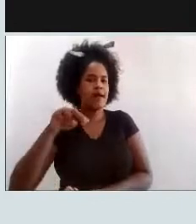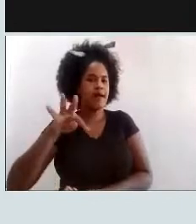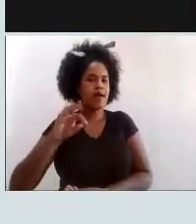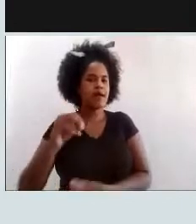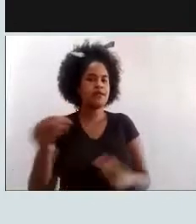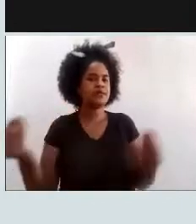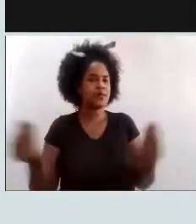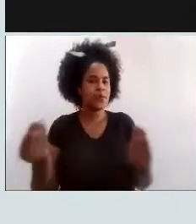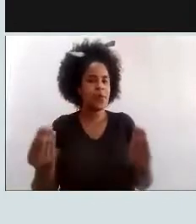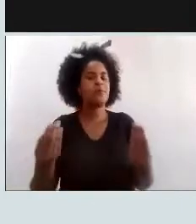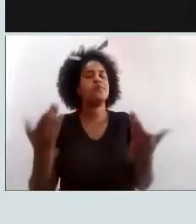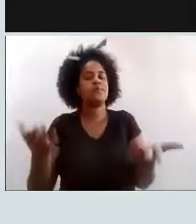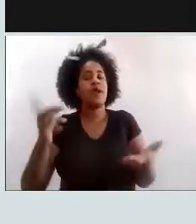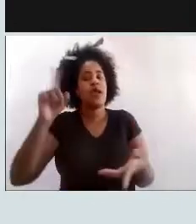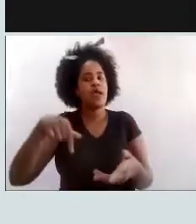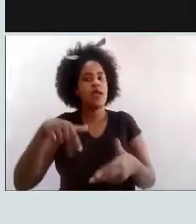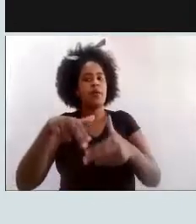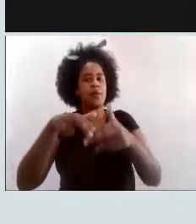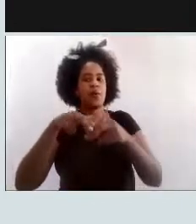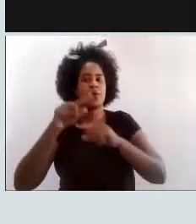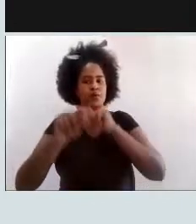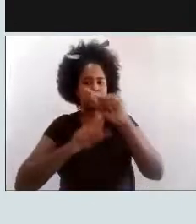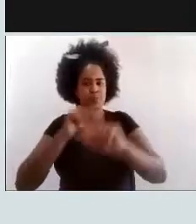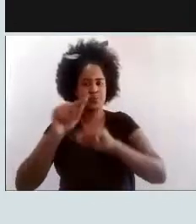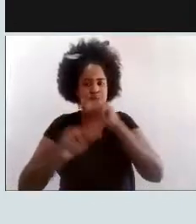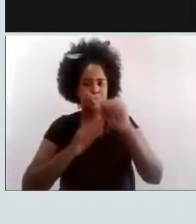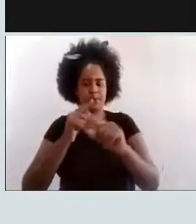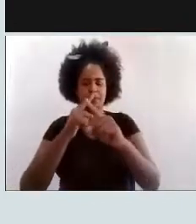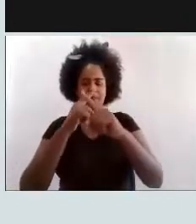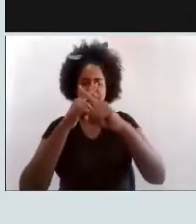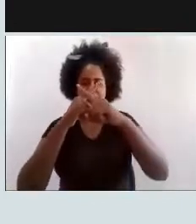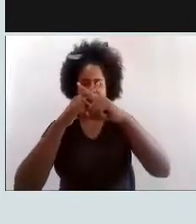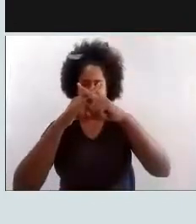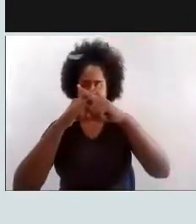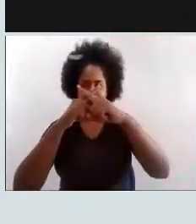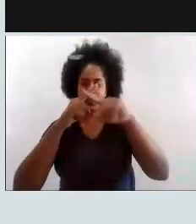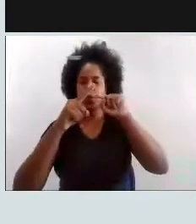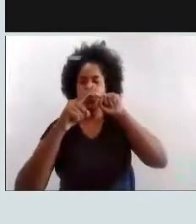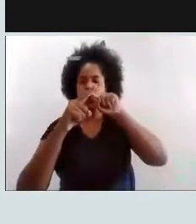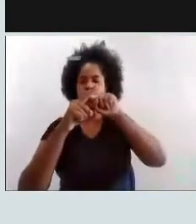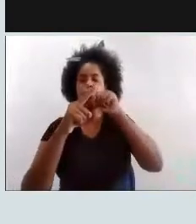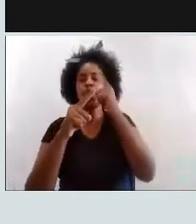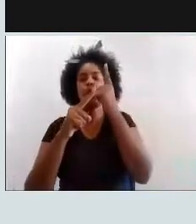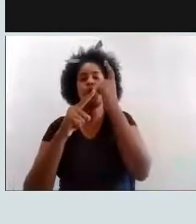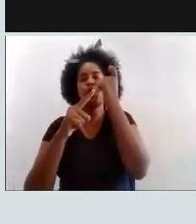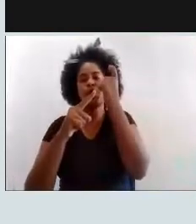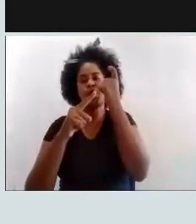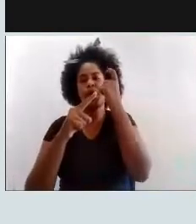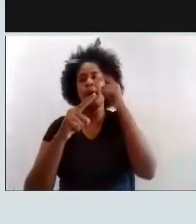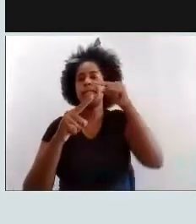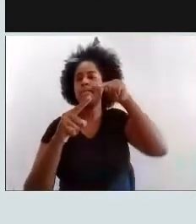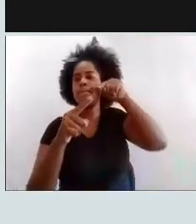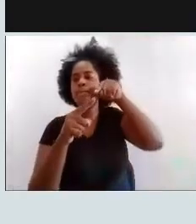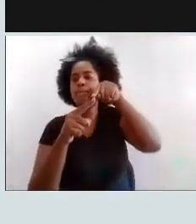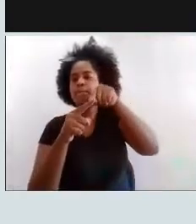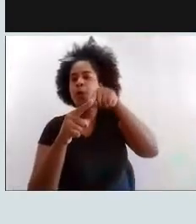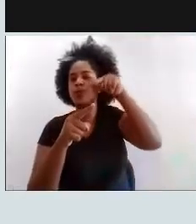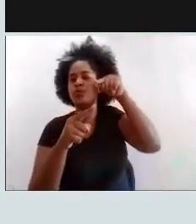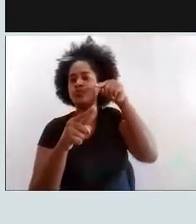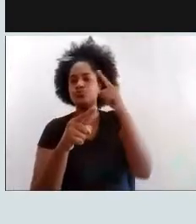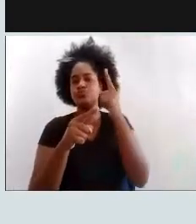retas são concorrentes quando tem um único ponto em comum. Lembram no conceito daquele postulado